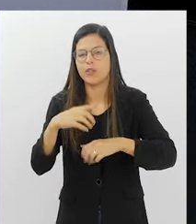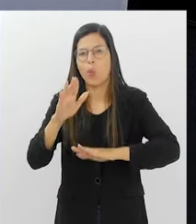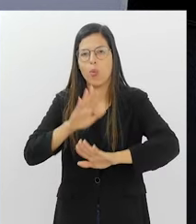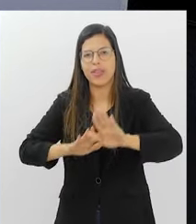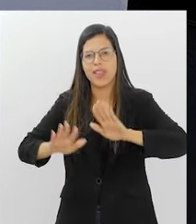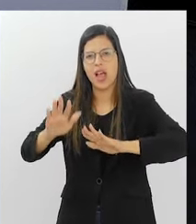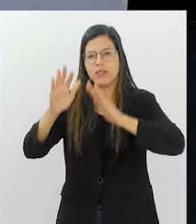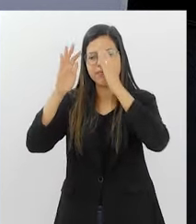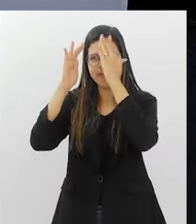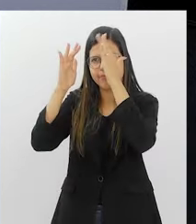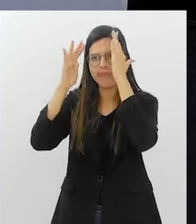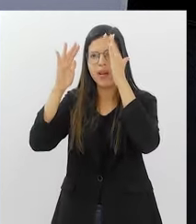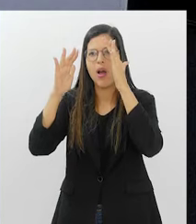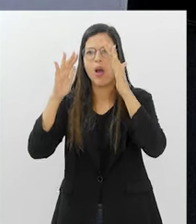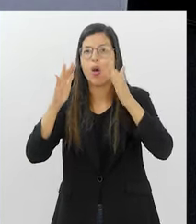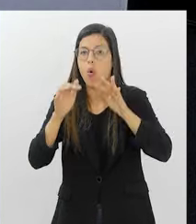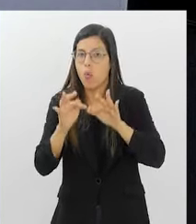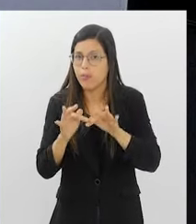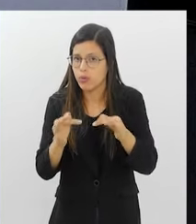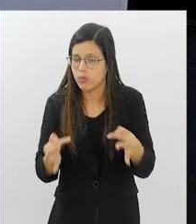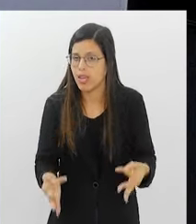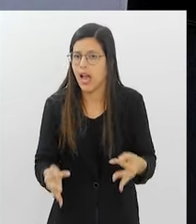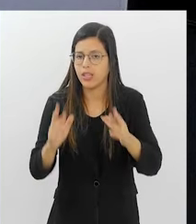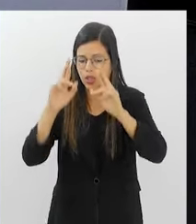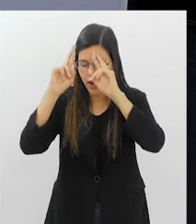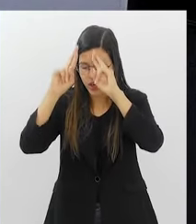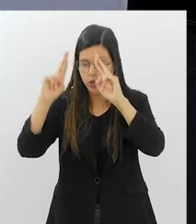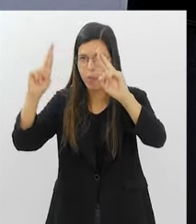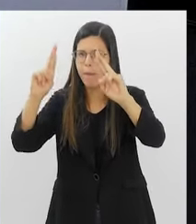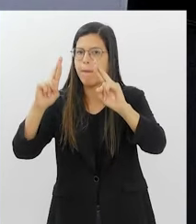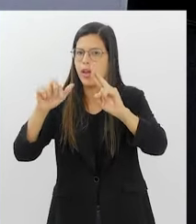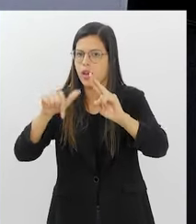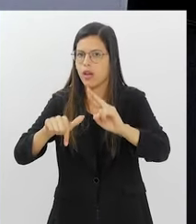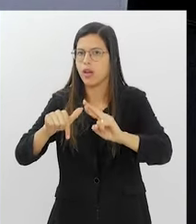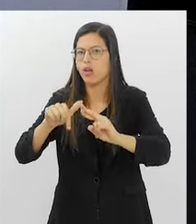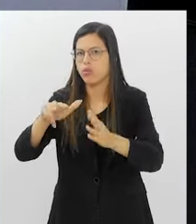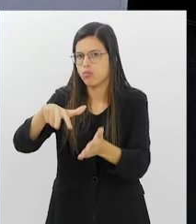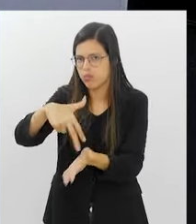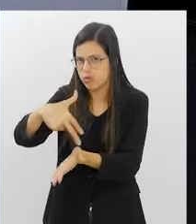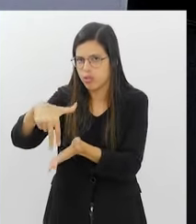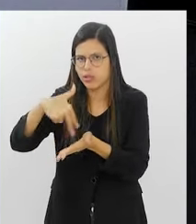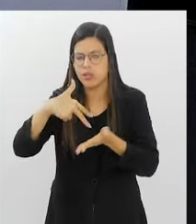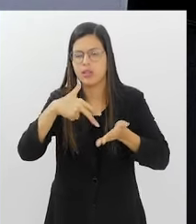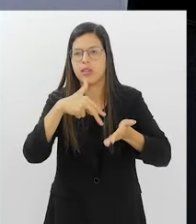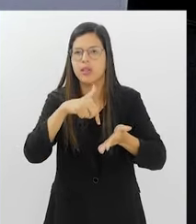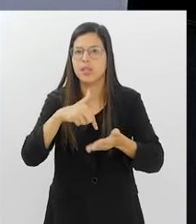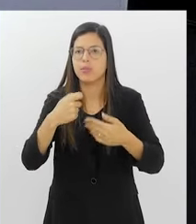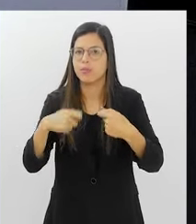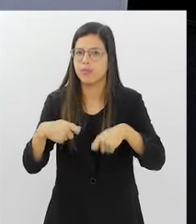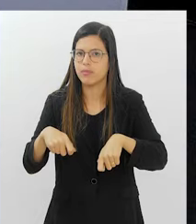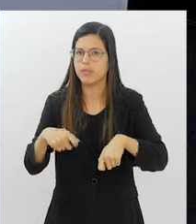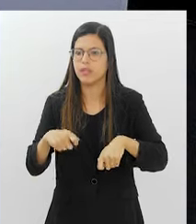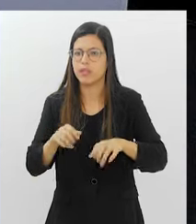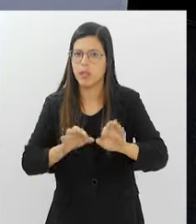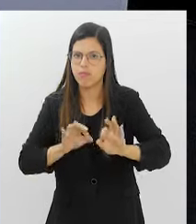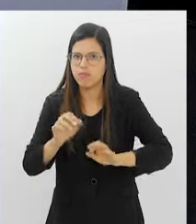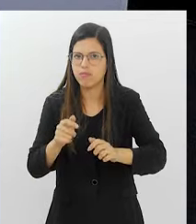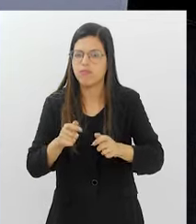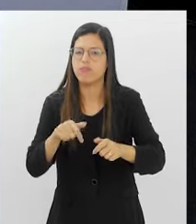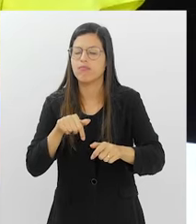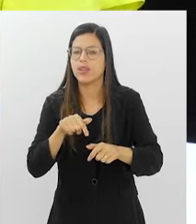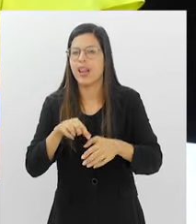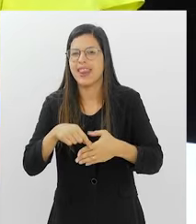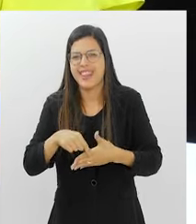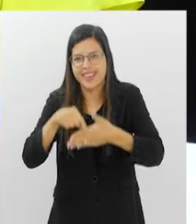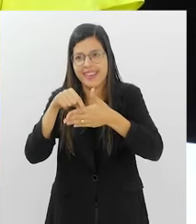tudo humildade respeito com os bailarinos sim gerir aquelas pessoas né a gente tem que ter ter essa noção que